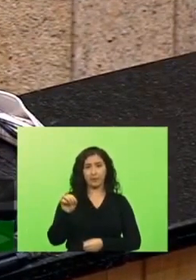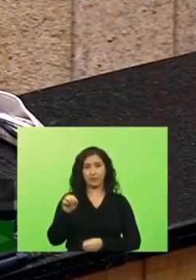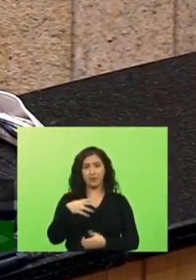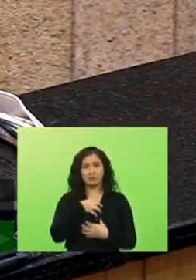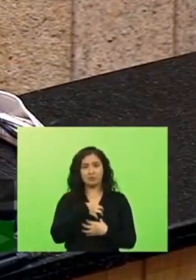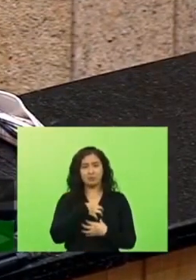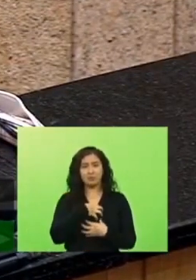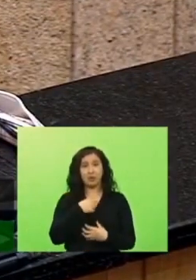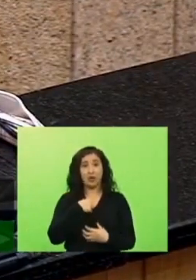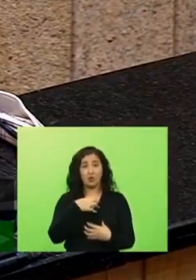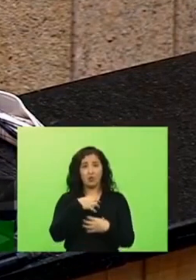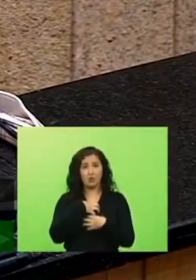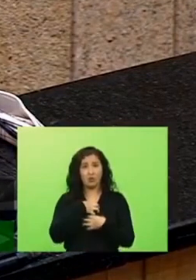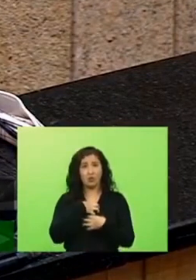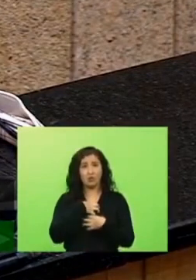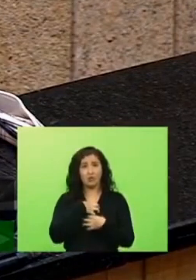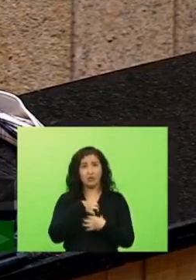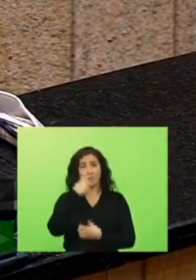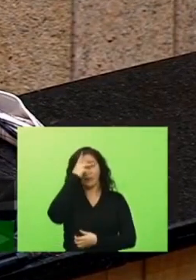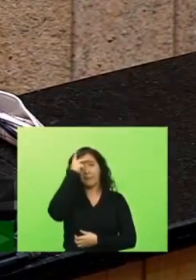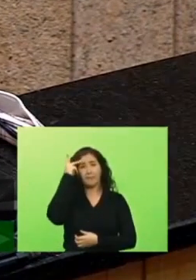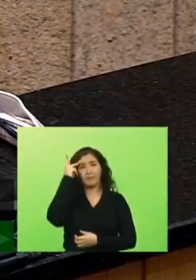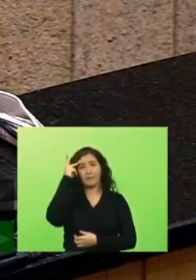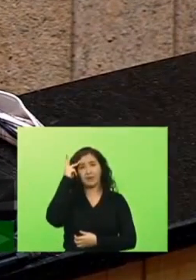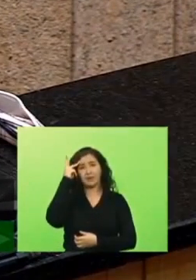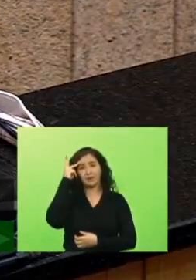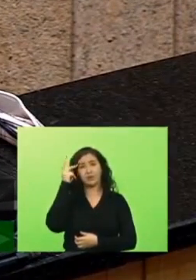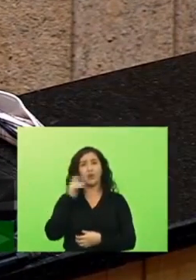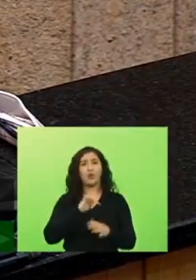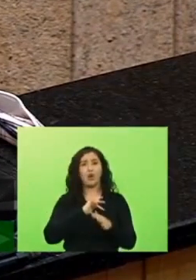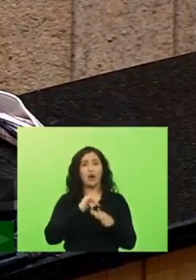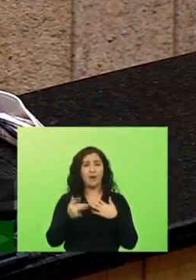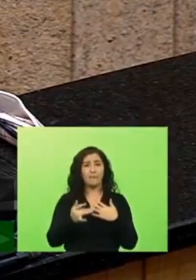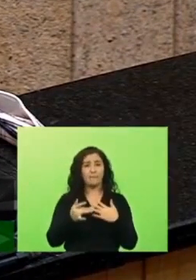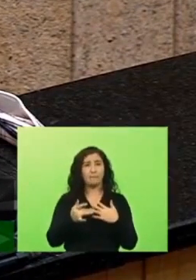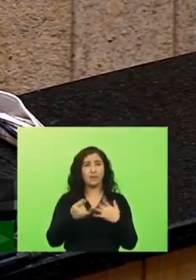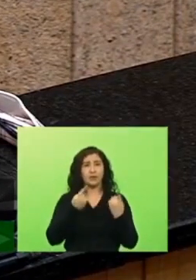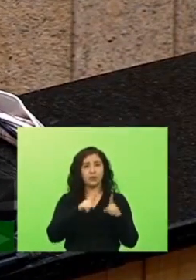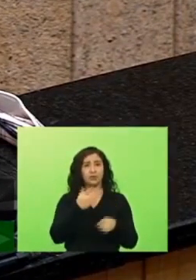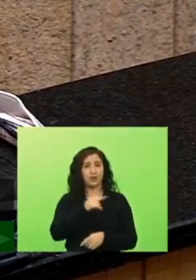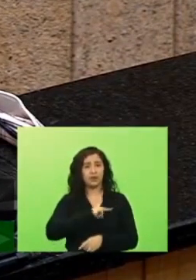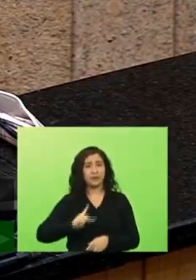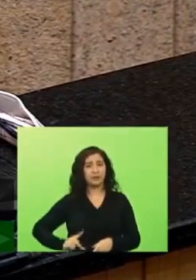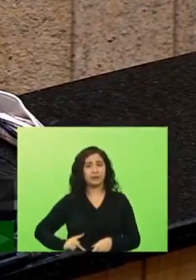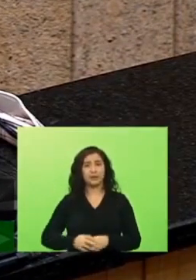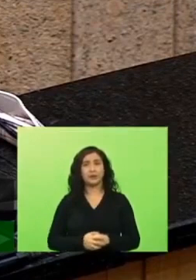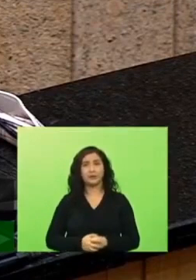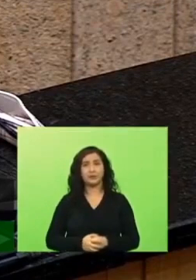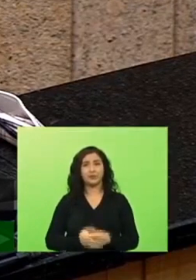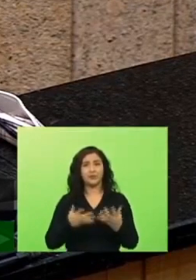fiquei comovida com o fato de alguém da mídia ter ficado comovido com as injustiças que são feitas contra o presidente. E sobre isso exatamente que eu gostaria de